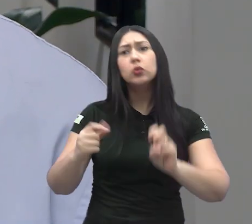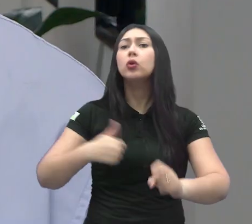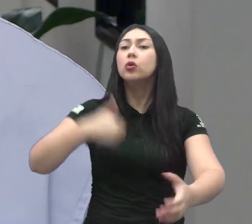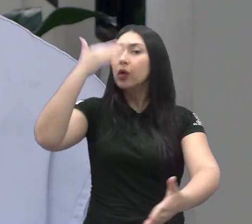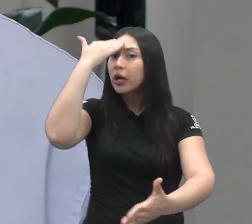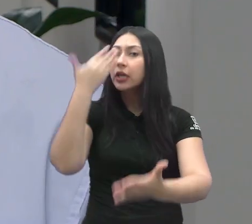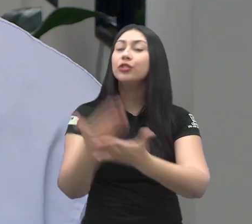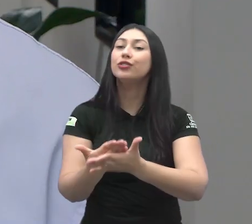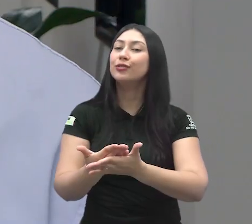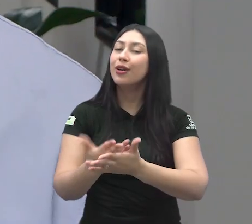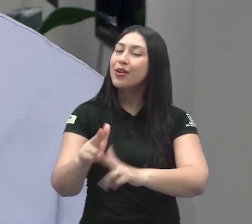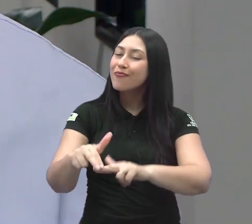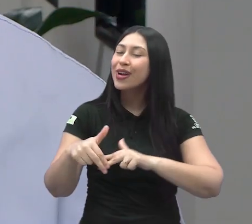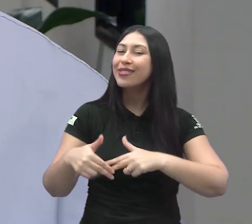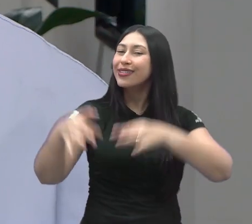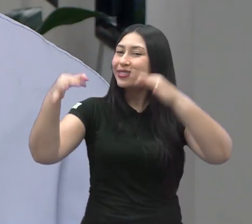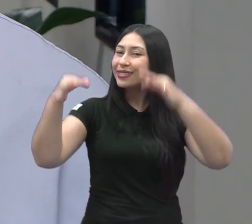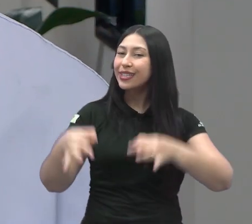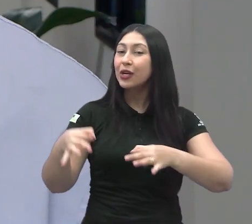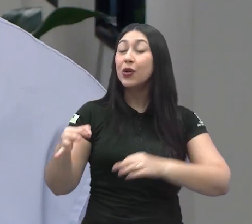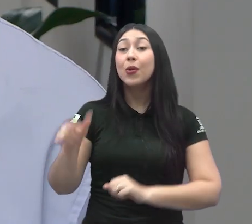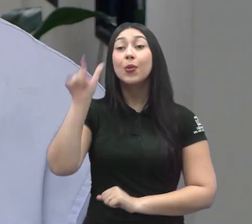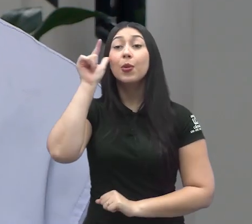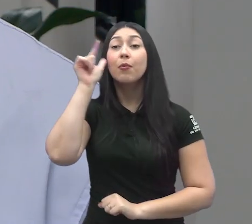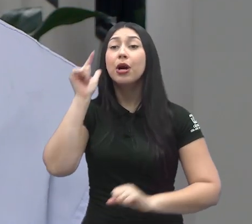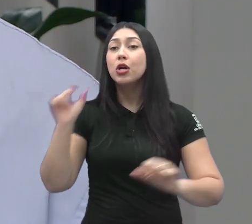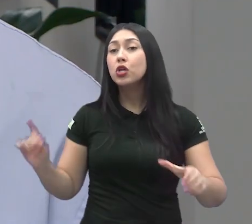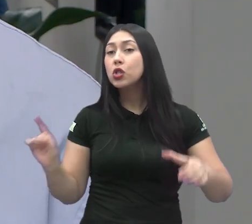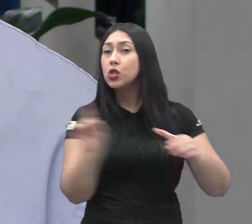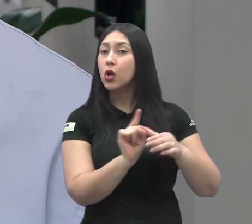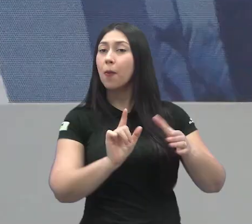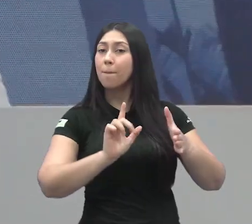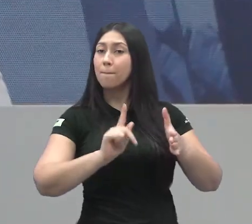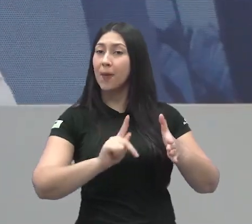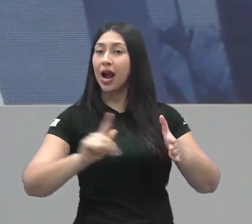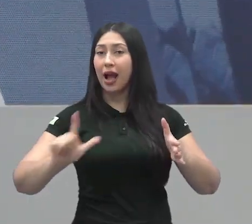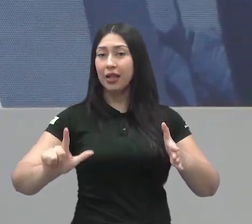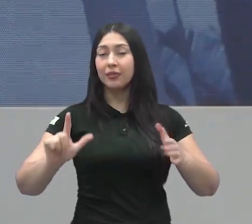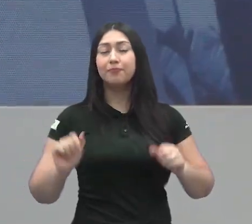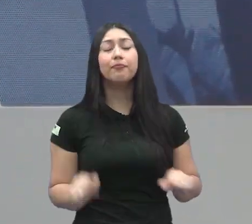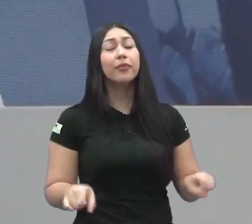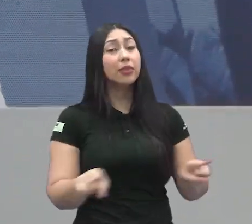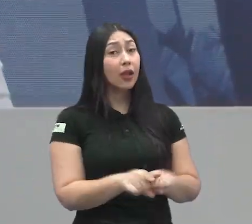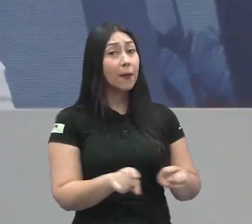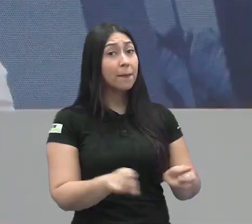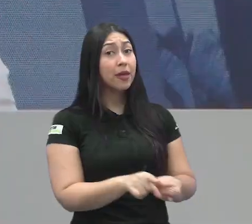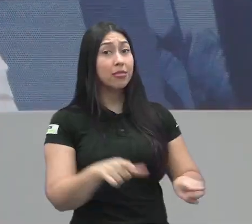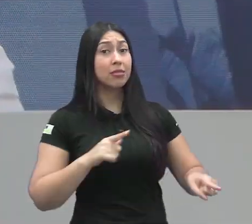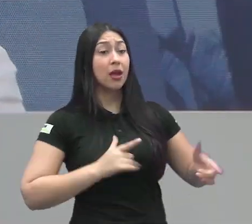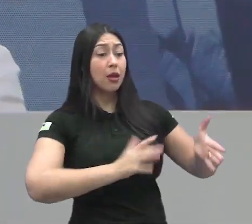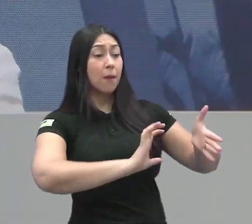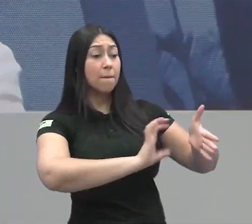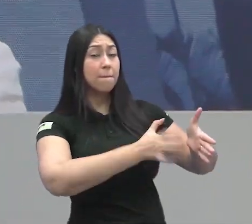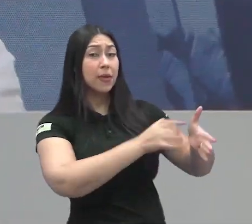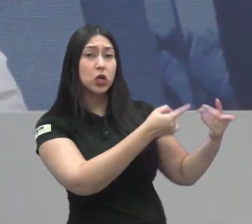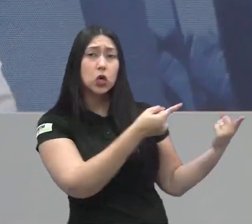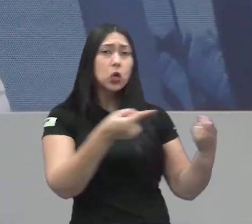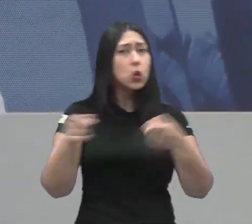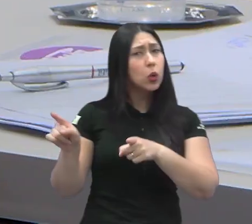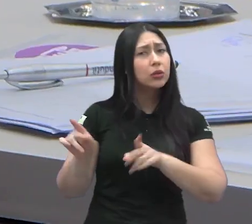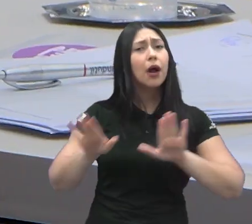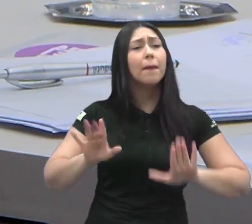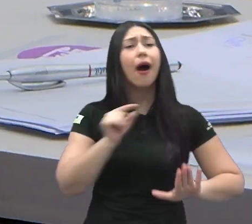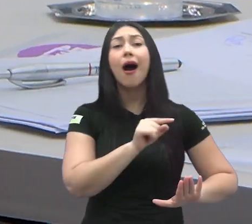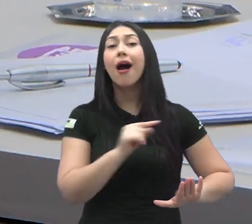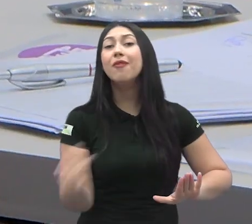que eu defendo, e por isso dá muito certo o Lino Bispo militando no PL. E os partidos de oposição também têm papel importante na